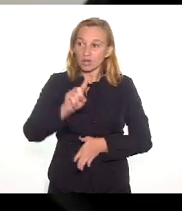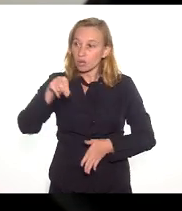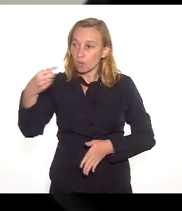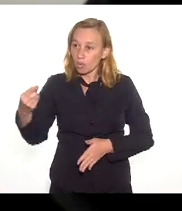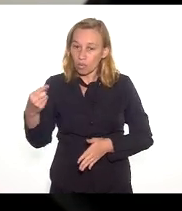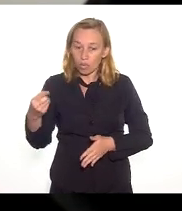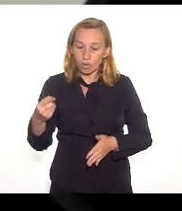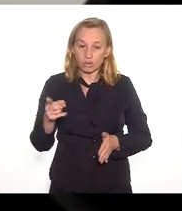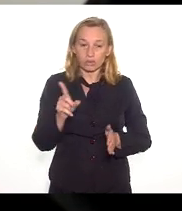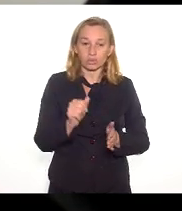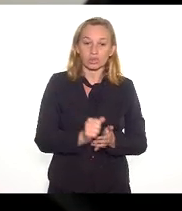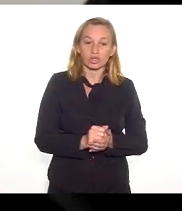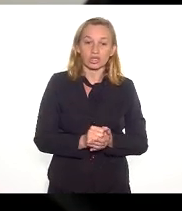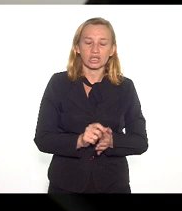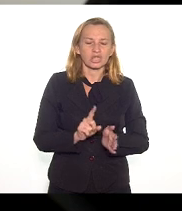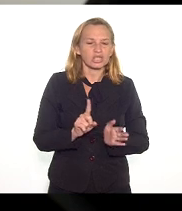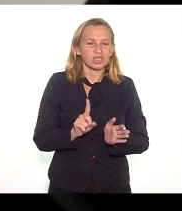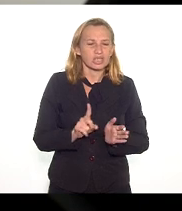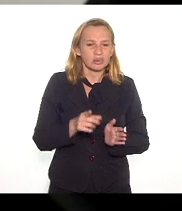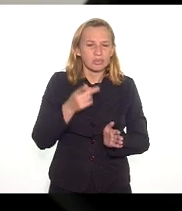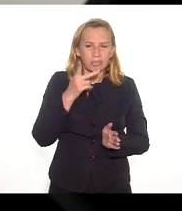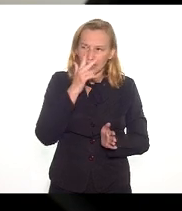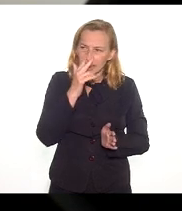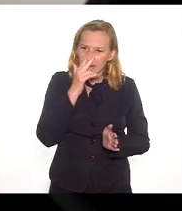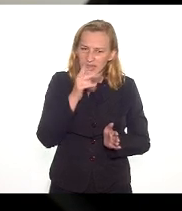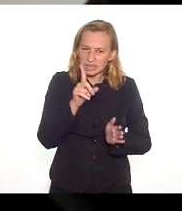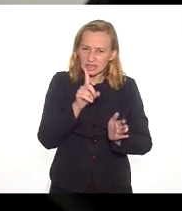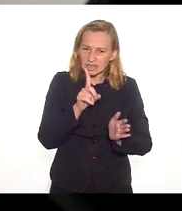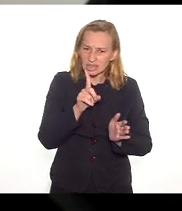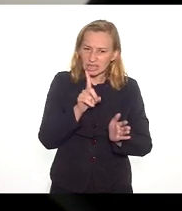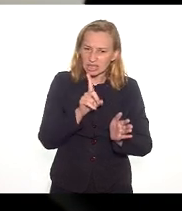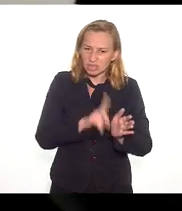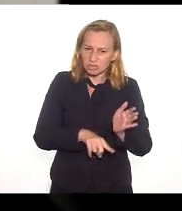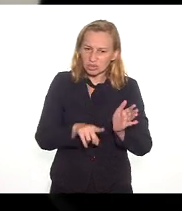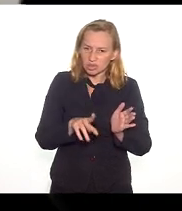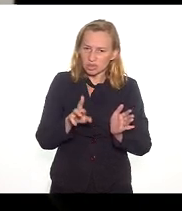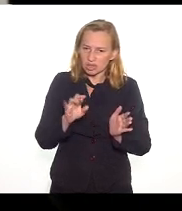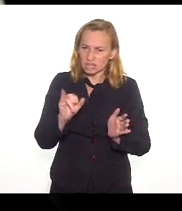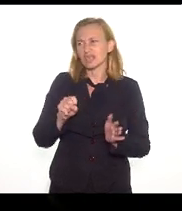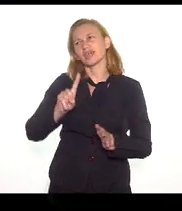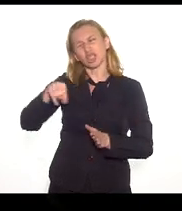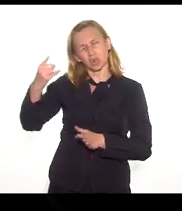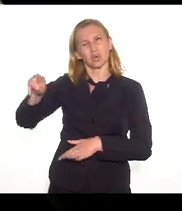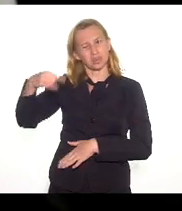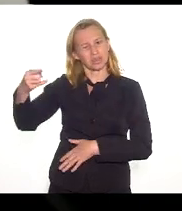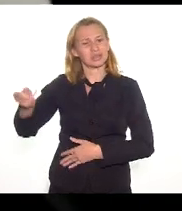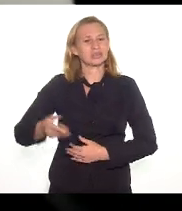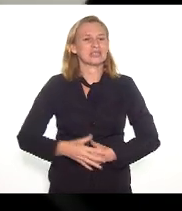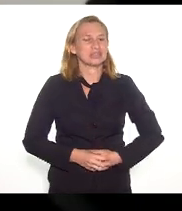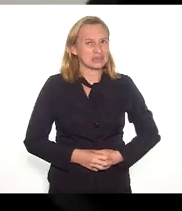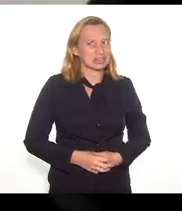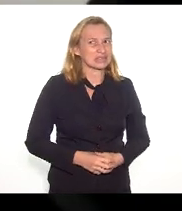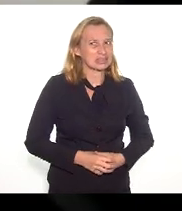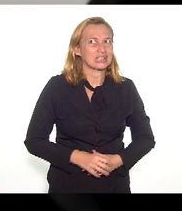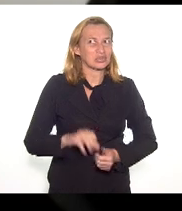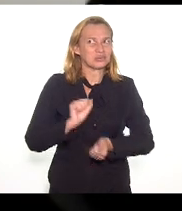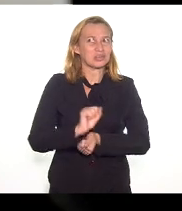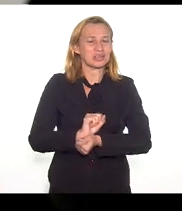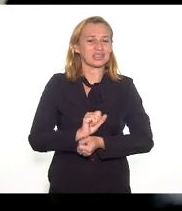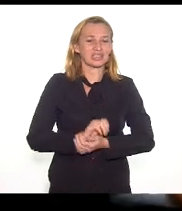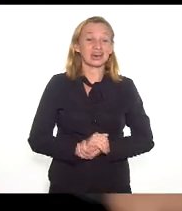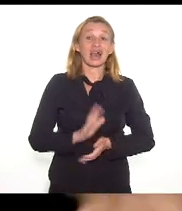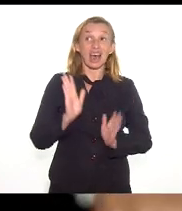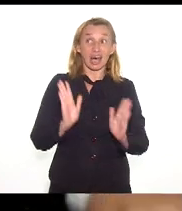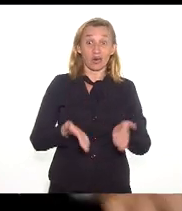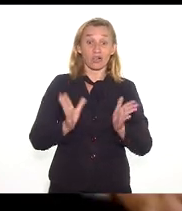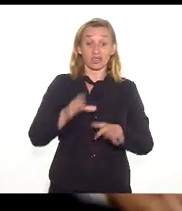trata de redução, que me parece, de receita, fica para as próximas, tá? Então, agora sim, tia